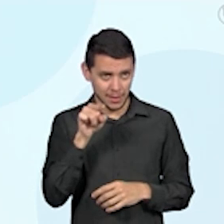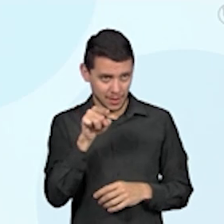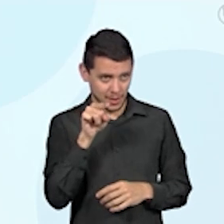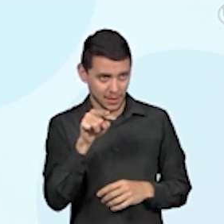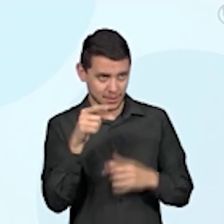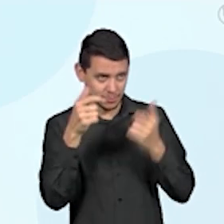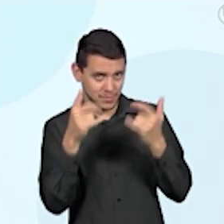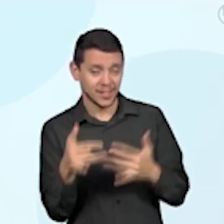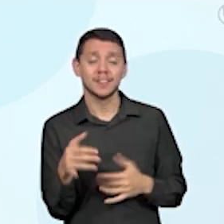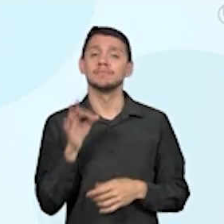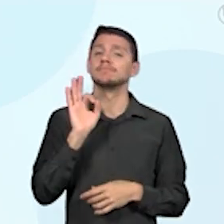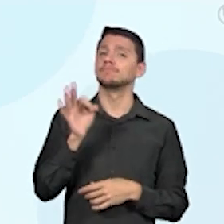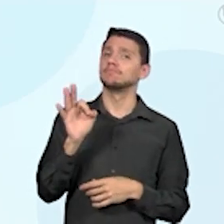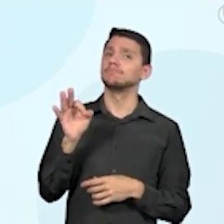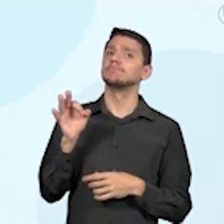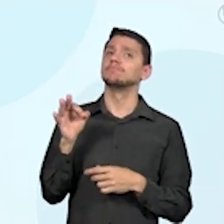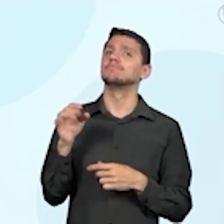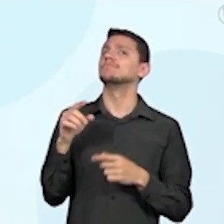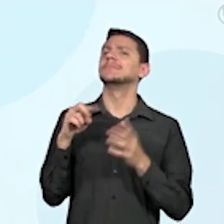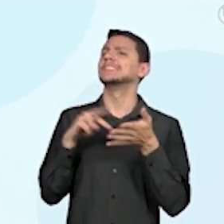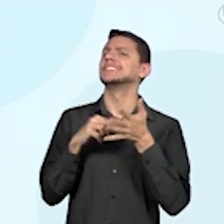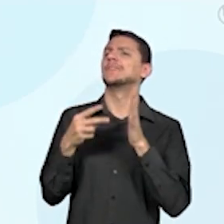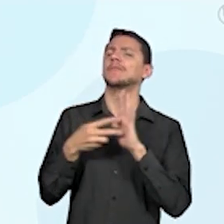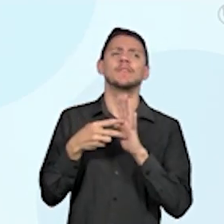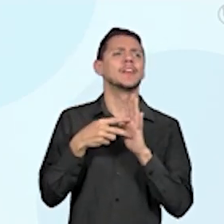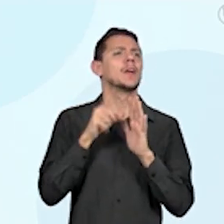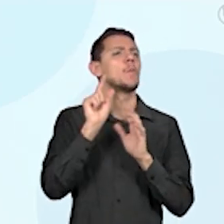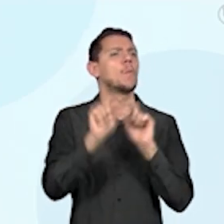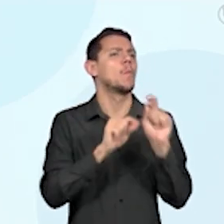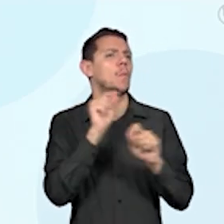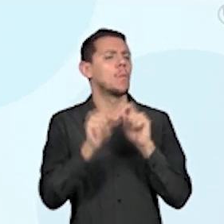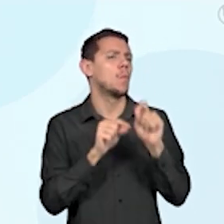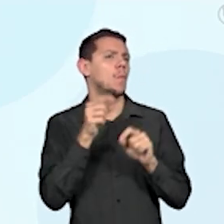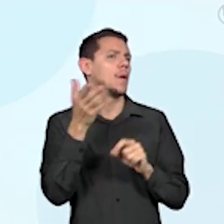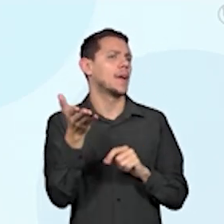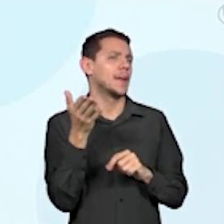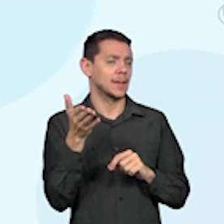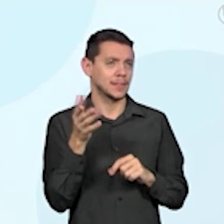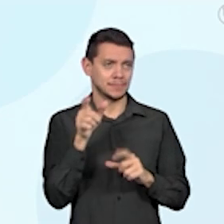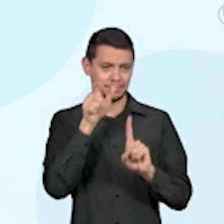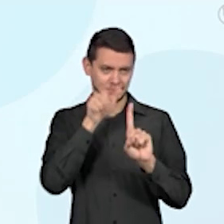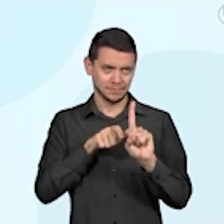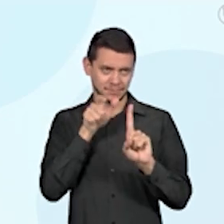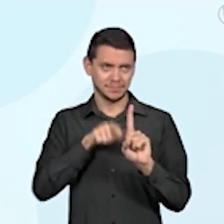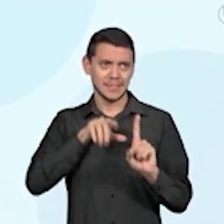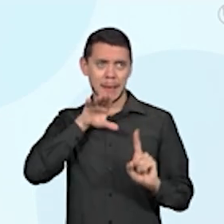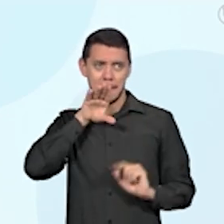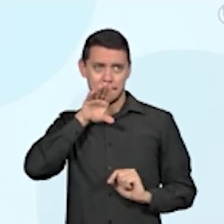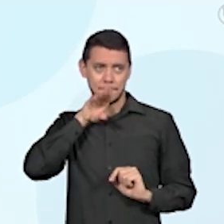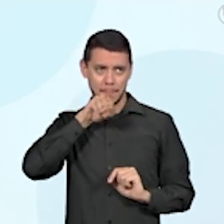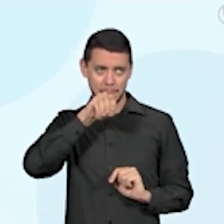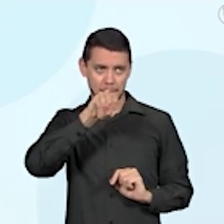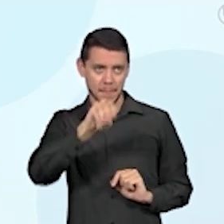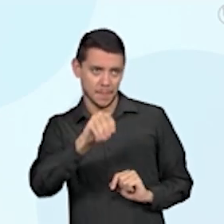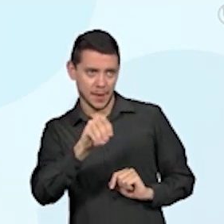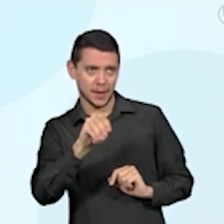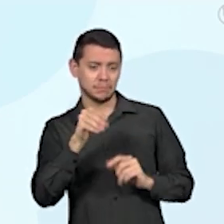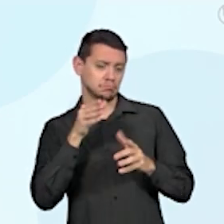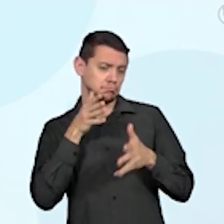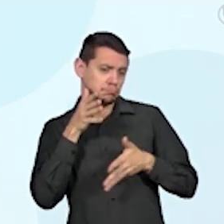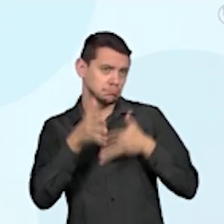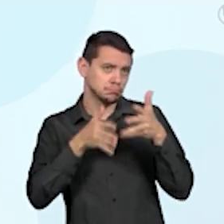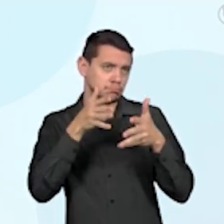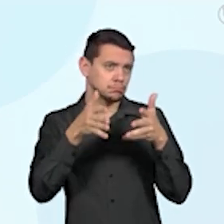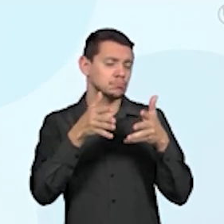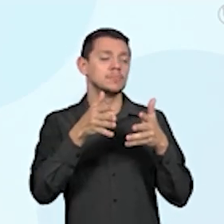tem uma bolinha. Isso quer dizer o quê? Que esse personagem... Será que esse personagem disse o texto que está aí dentro? Porque a gente imagina assim